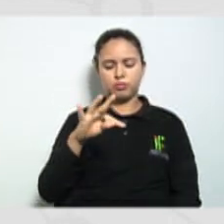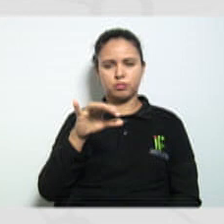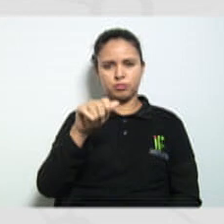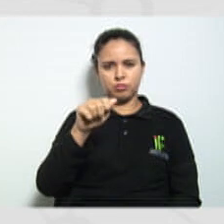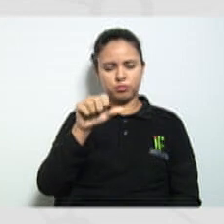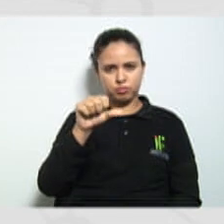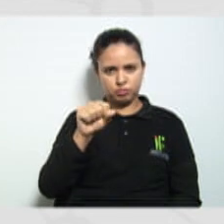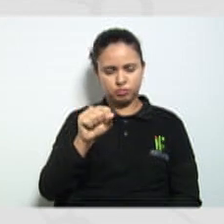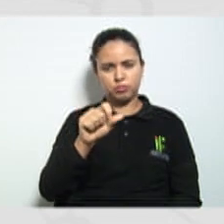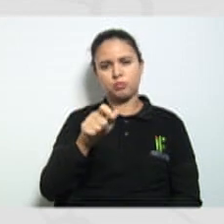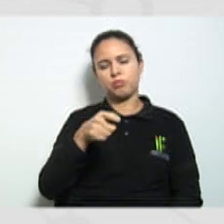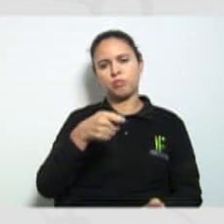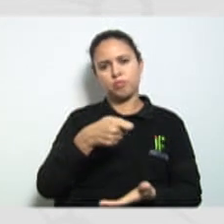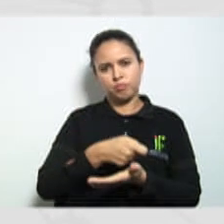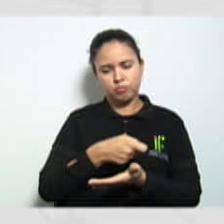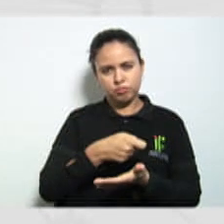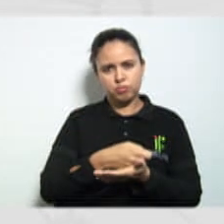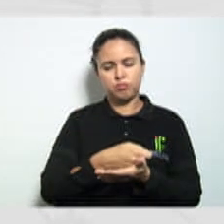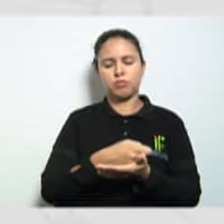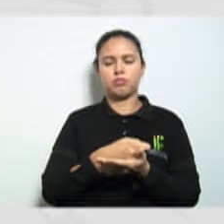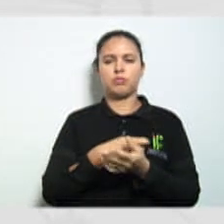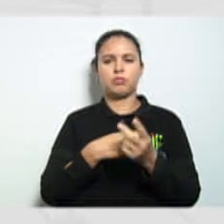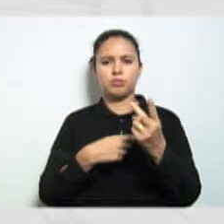e 2 ou mais contas credoras.